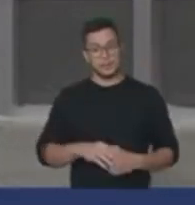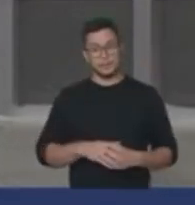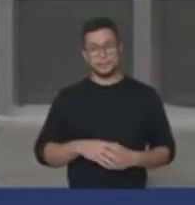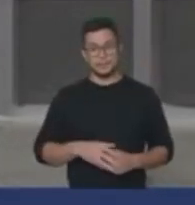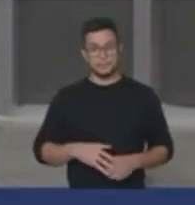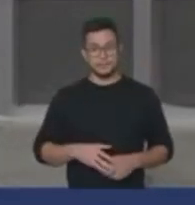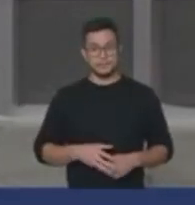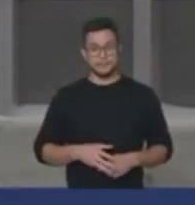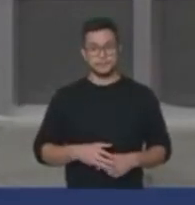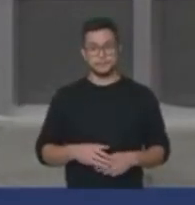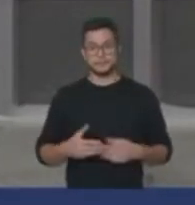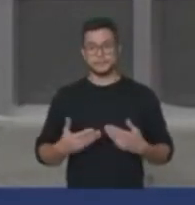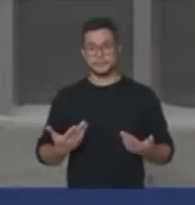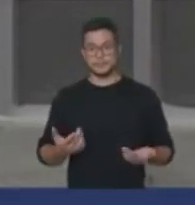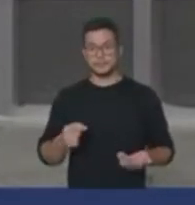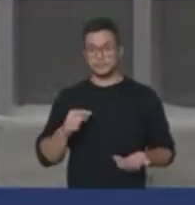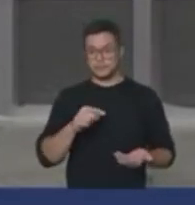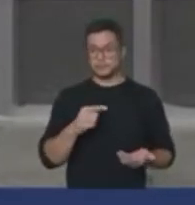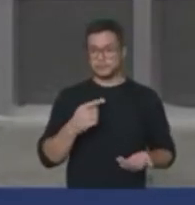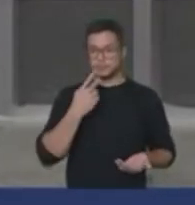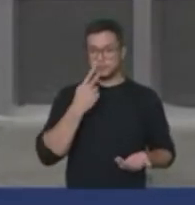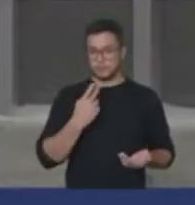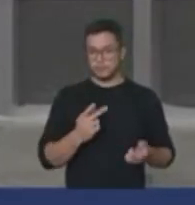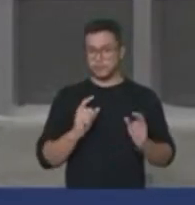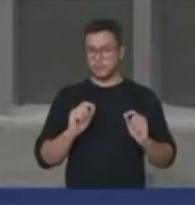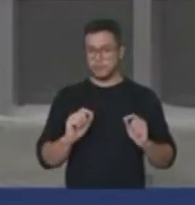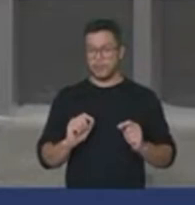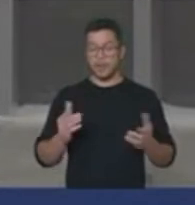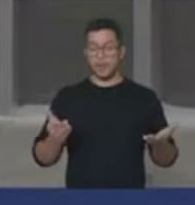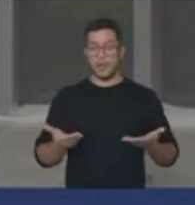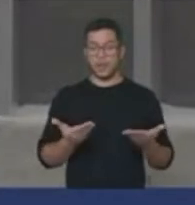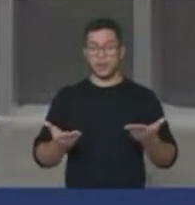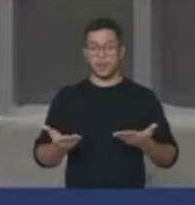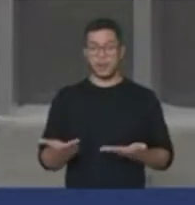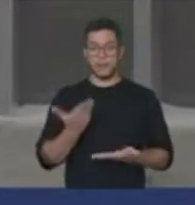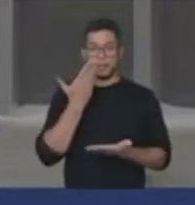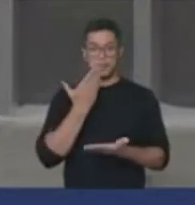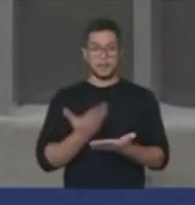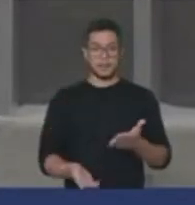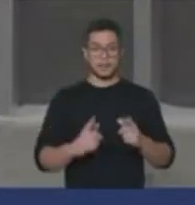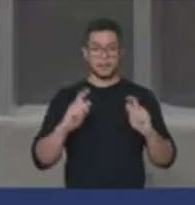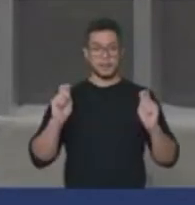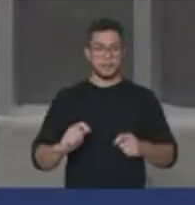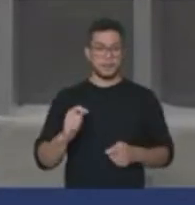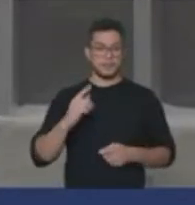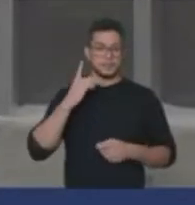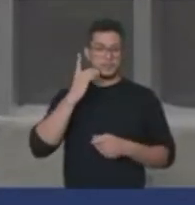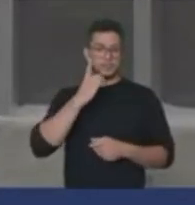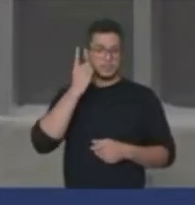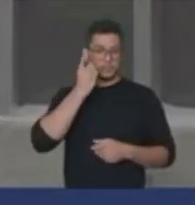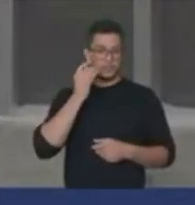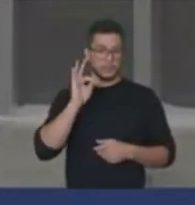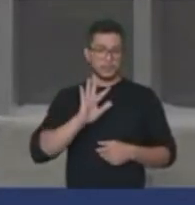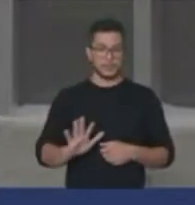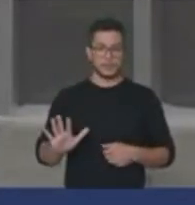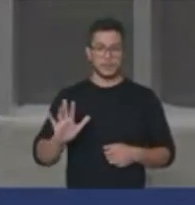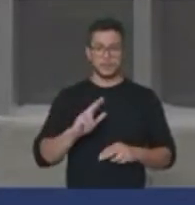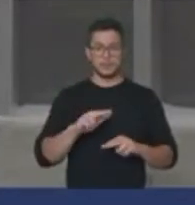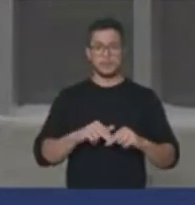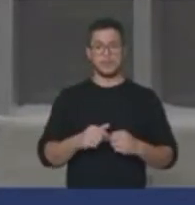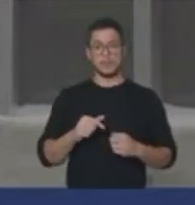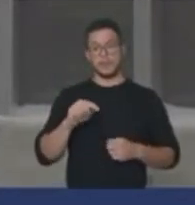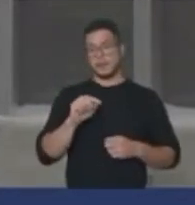a uma instituição de justiça. Está cassado Deltan Dallagnol por ser ficha suja. E há